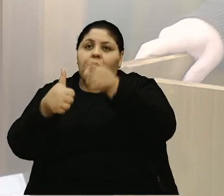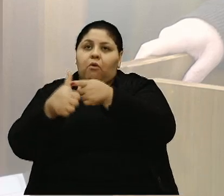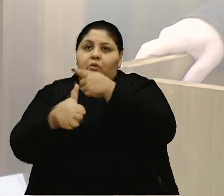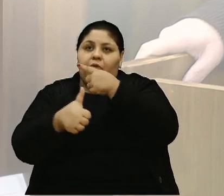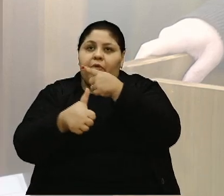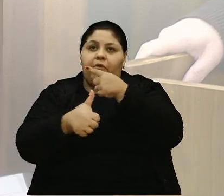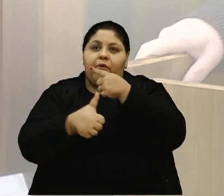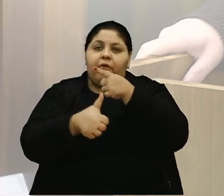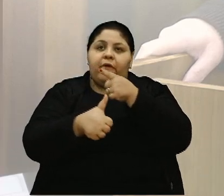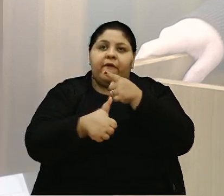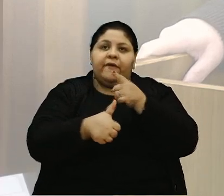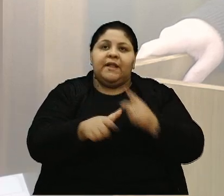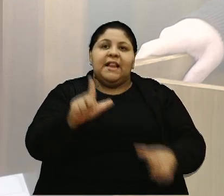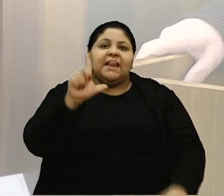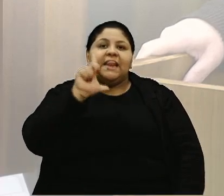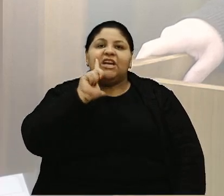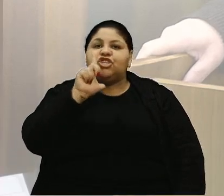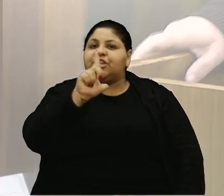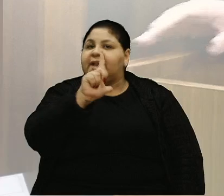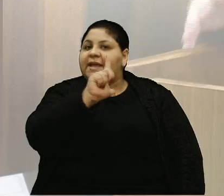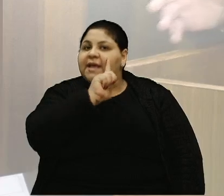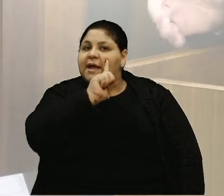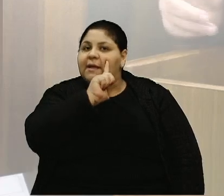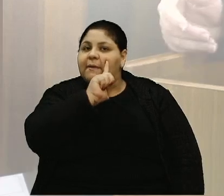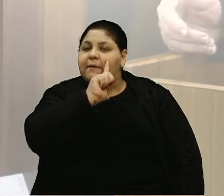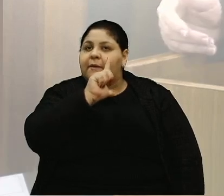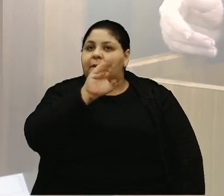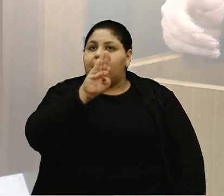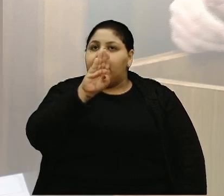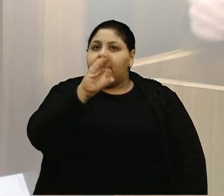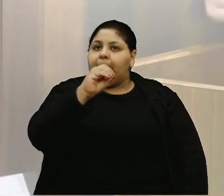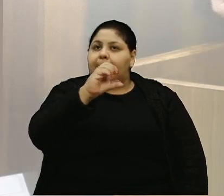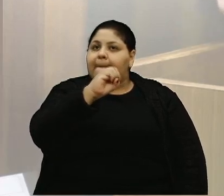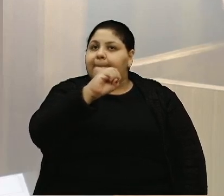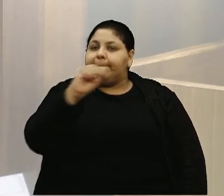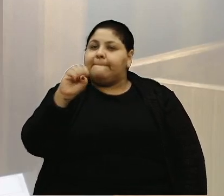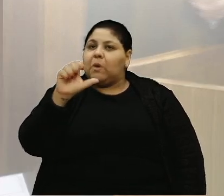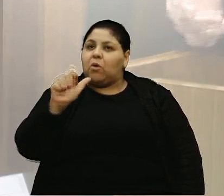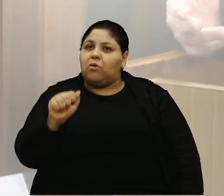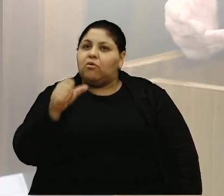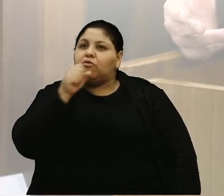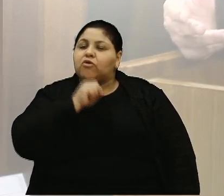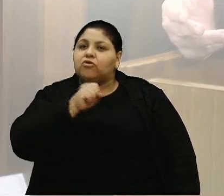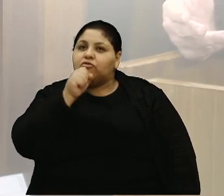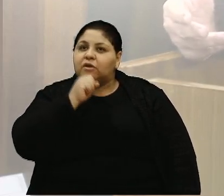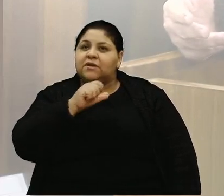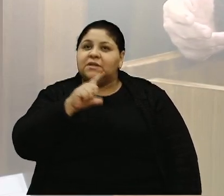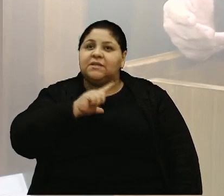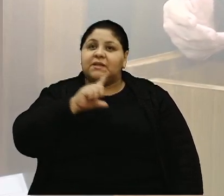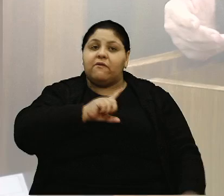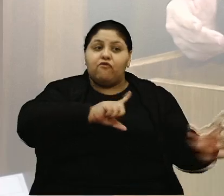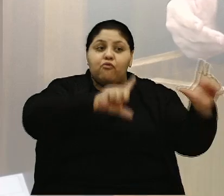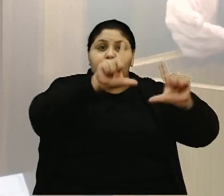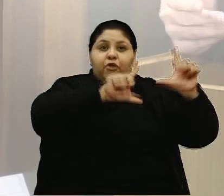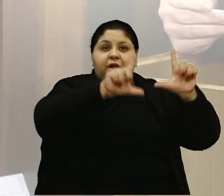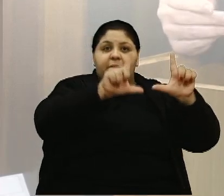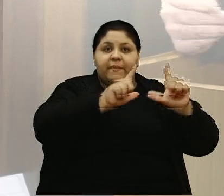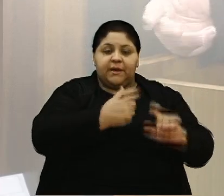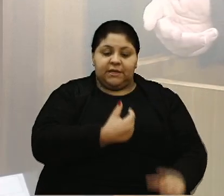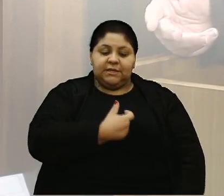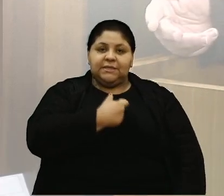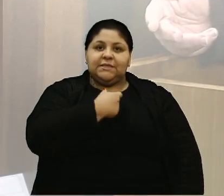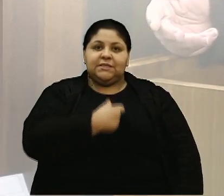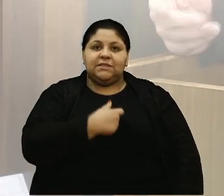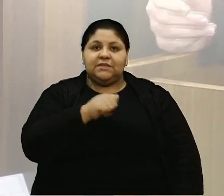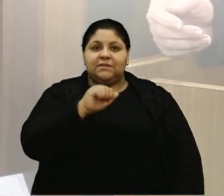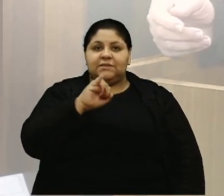Bossa. Exatamente. E ele dava um show, inclusive foi até o programa Silvio Santos. Esse mestre Lula foi ao